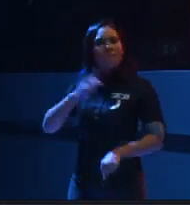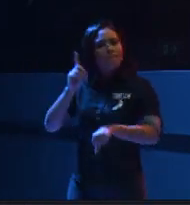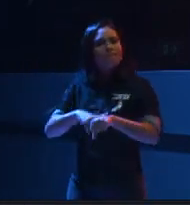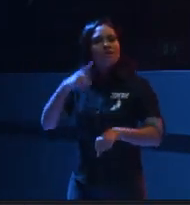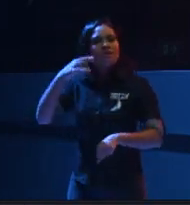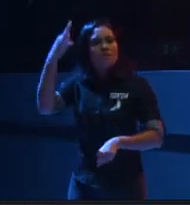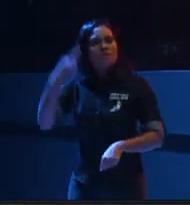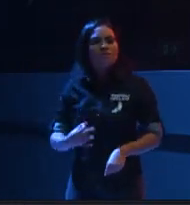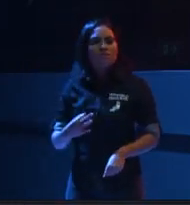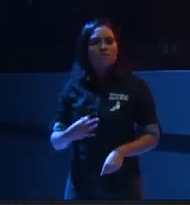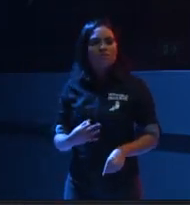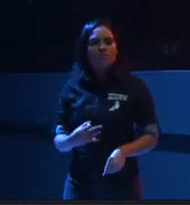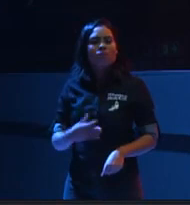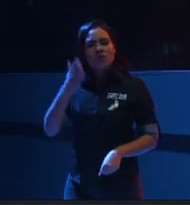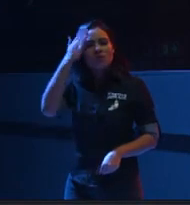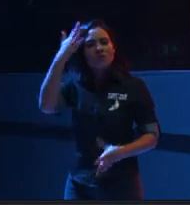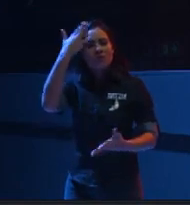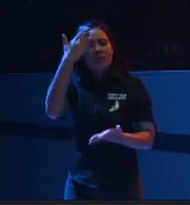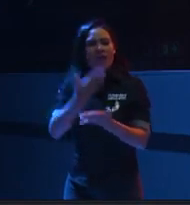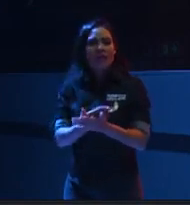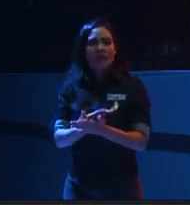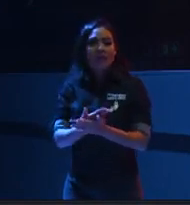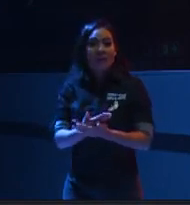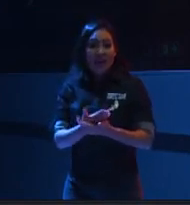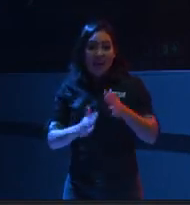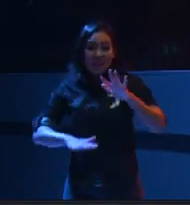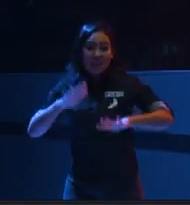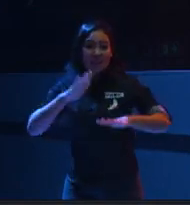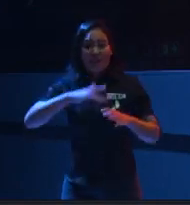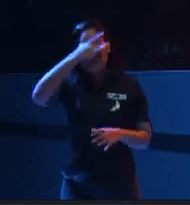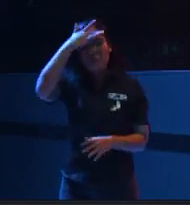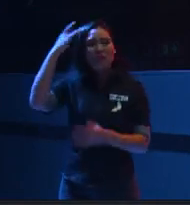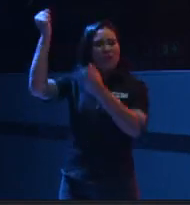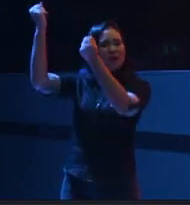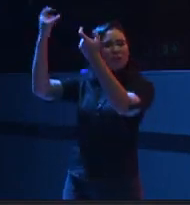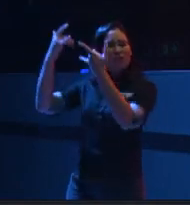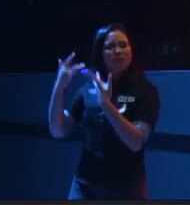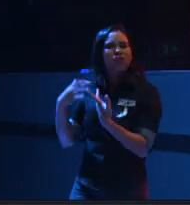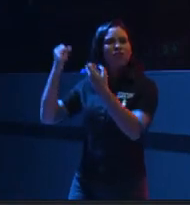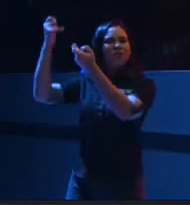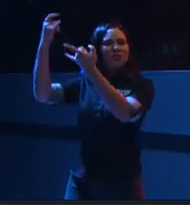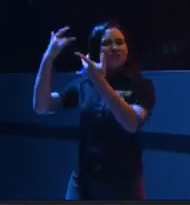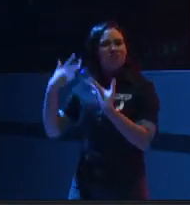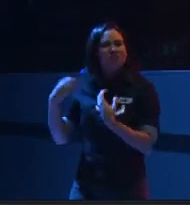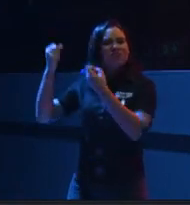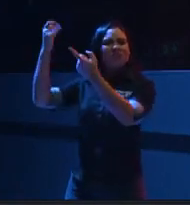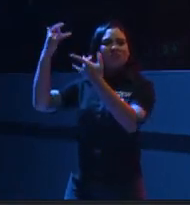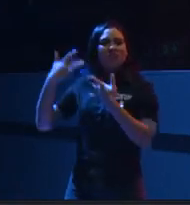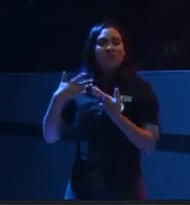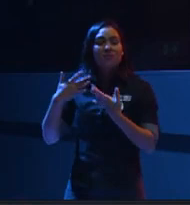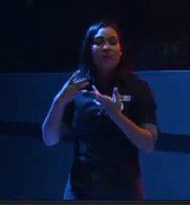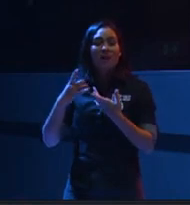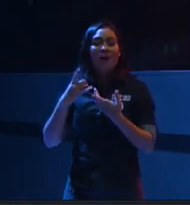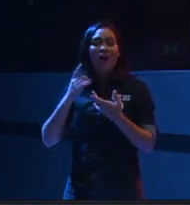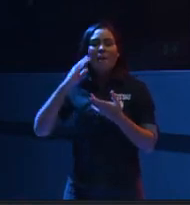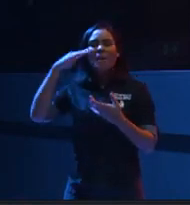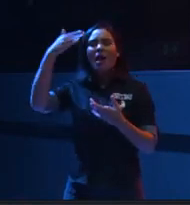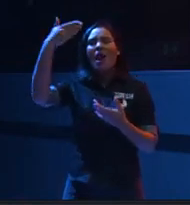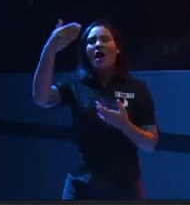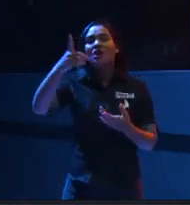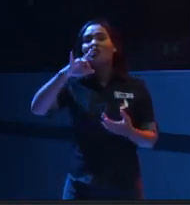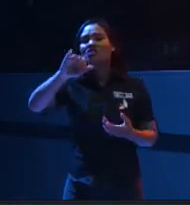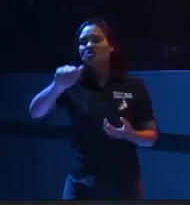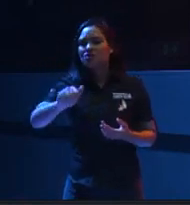tem gente que vai abençoar nós foi abençoado e muito abençoado um belo dia tem um programa do casamento um belo